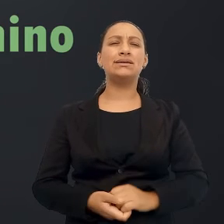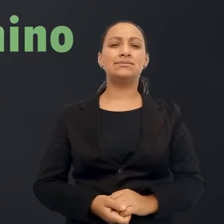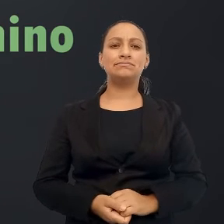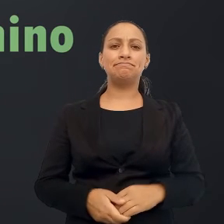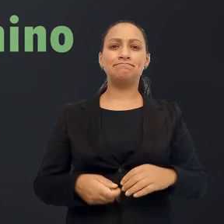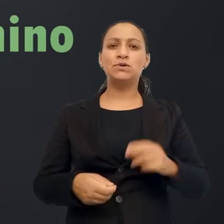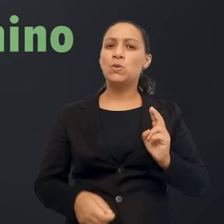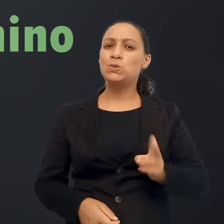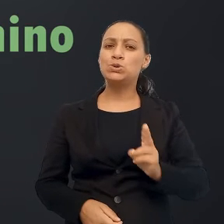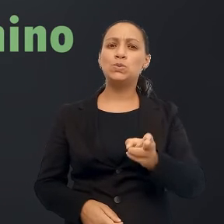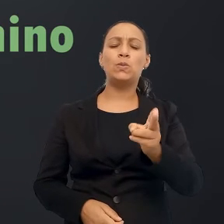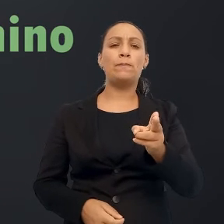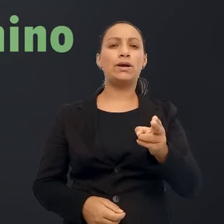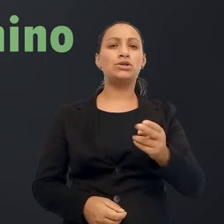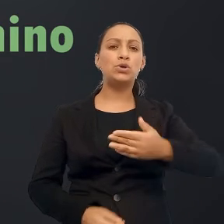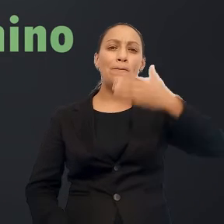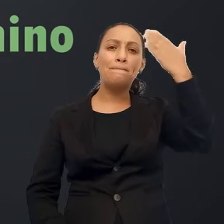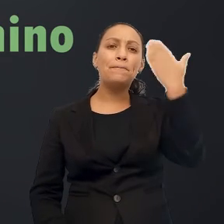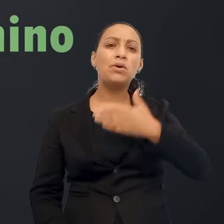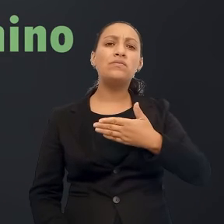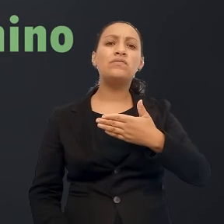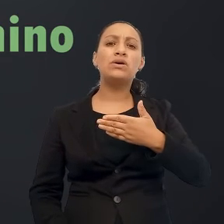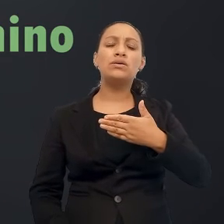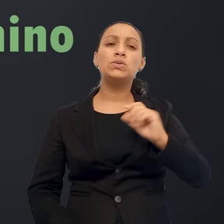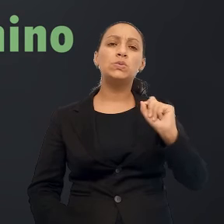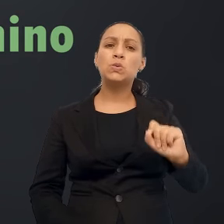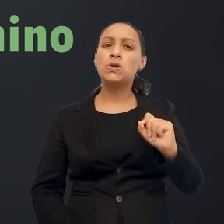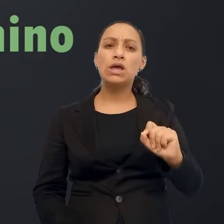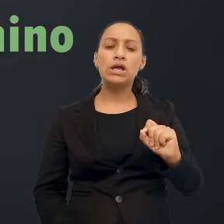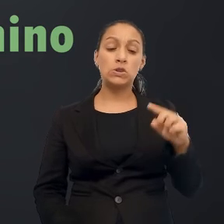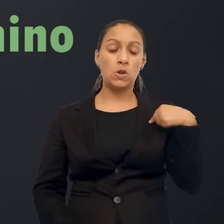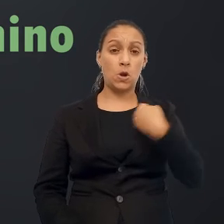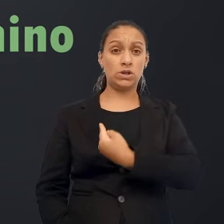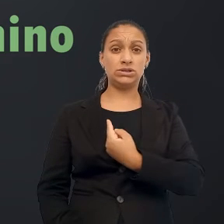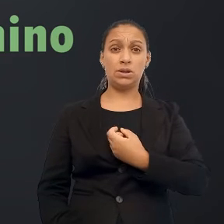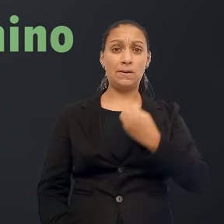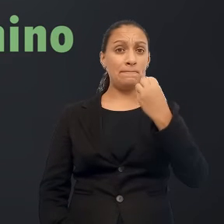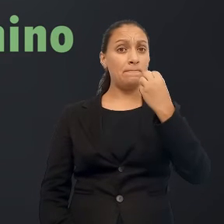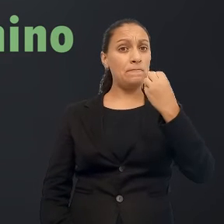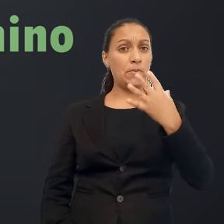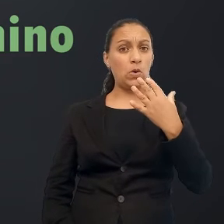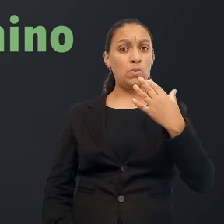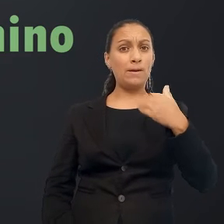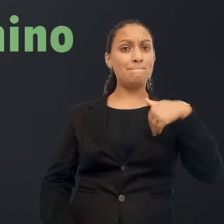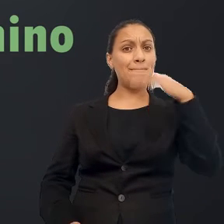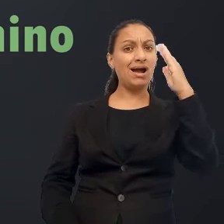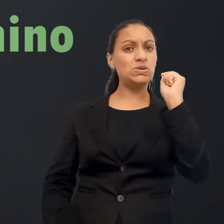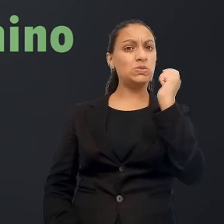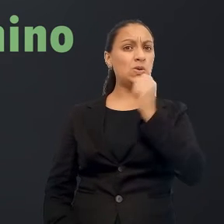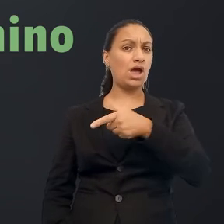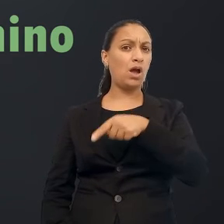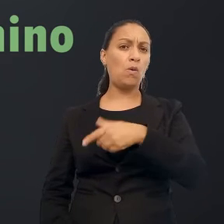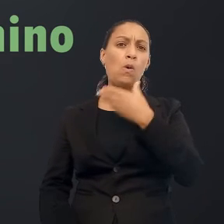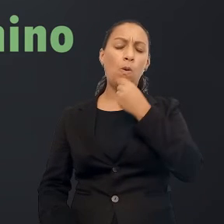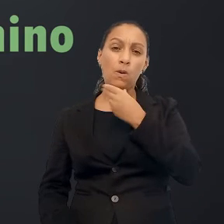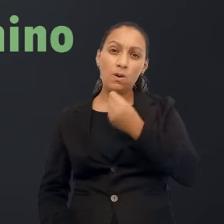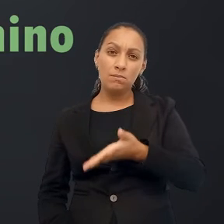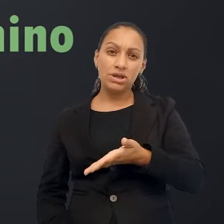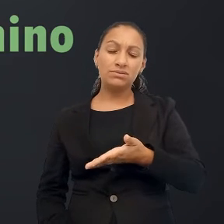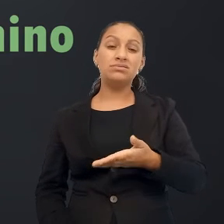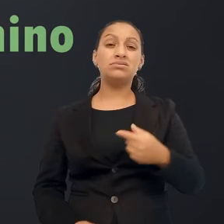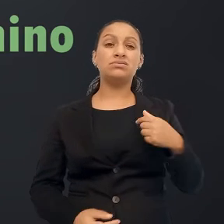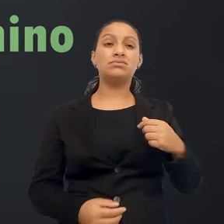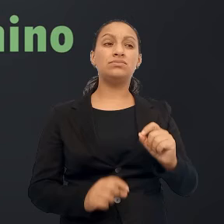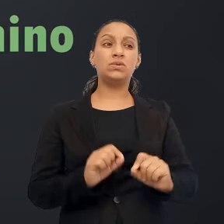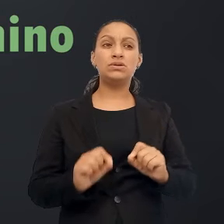continuamente provando que nós somos tão boas quanto os homens, que nós estamos